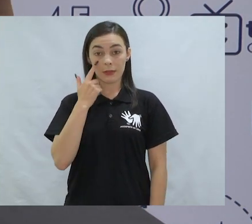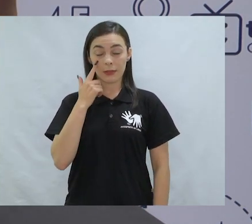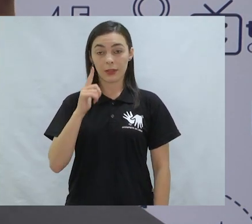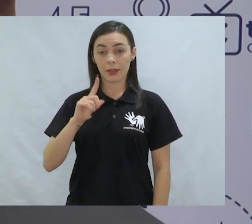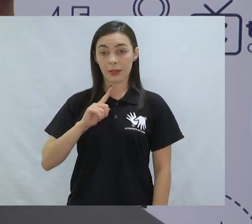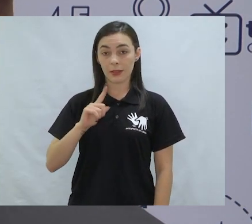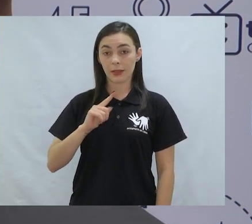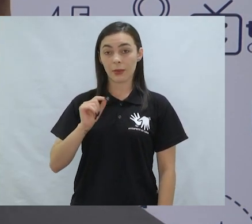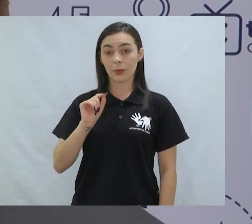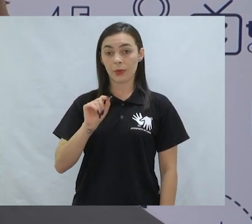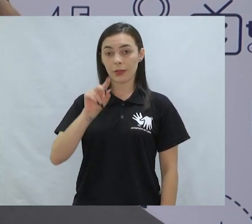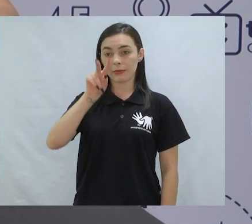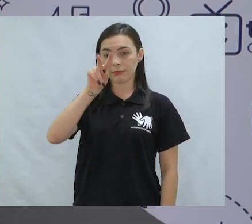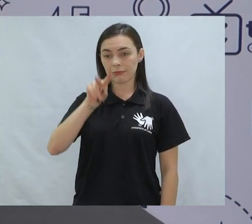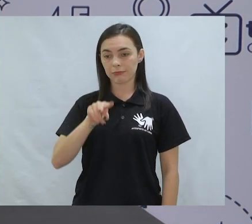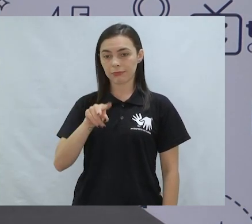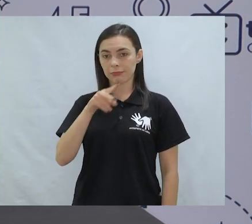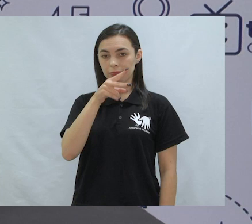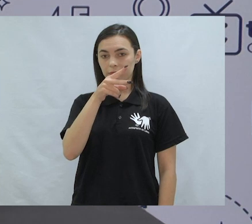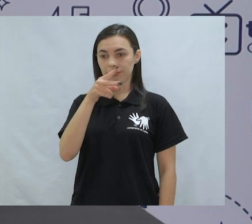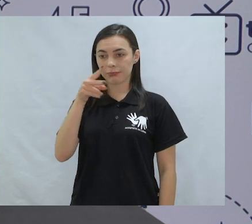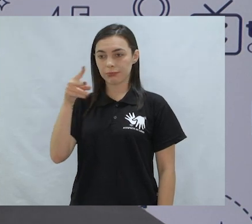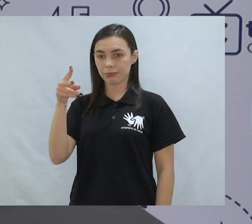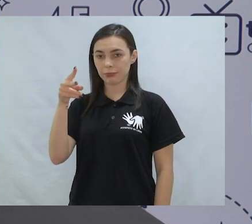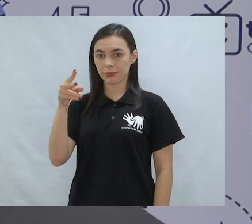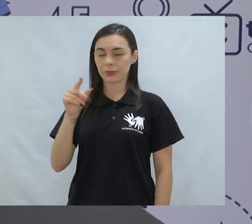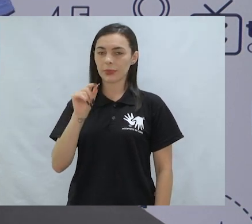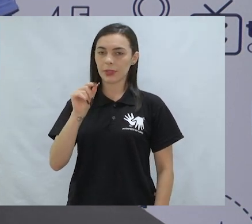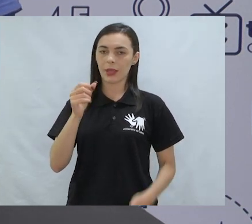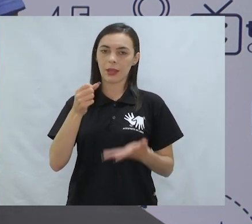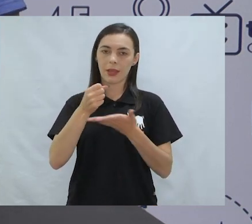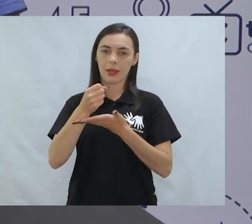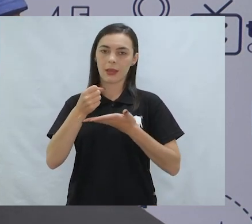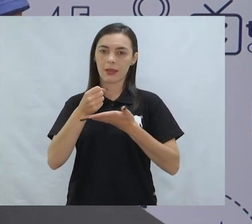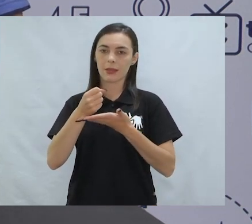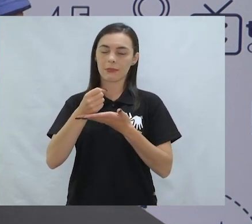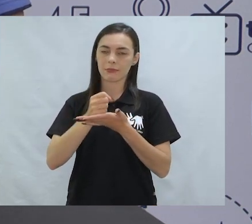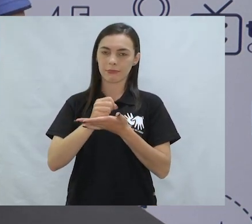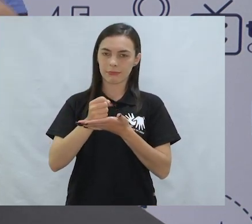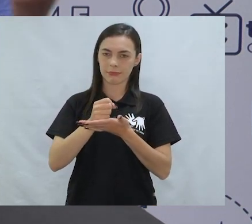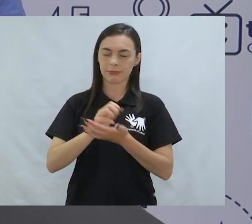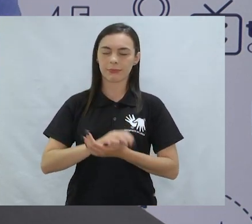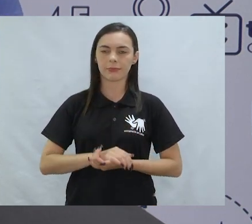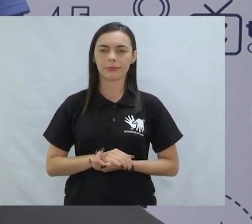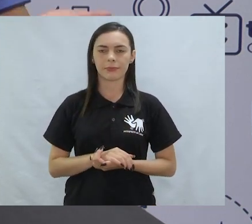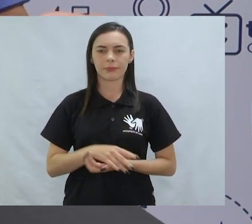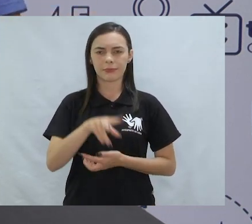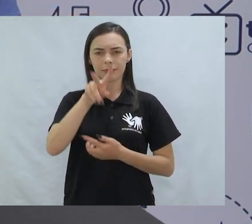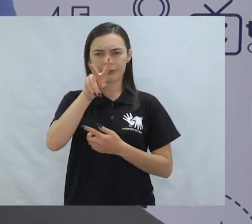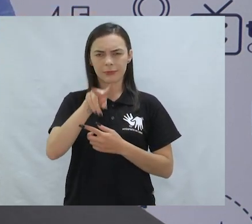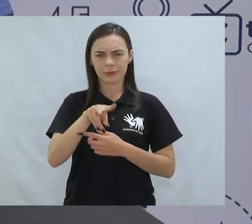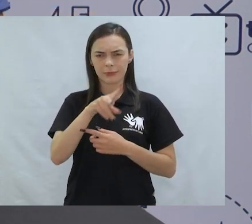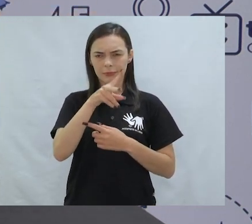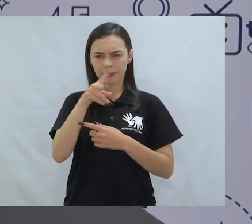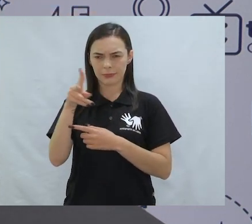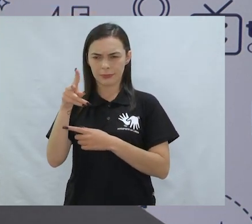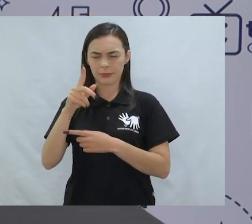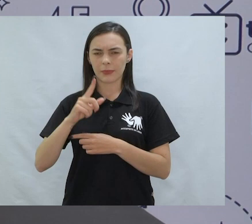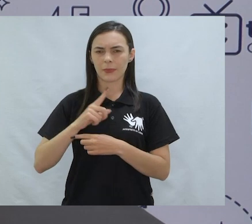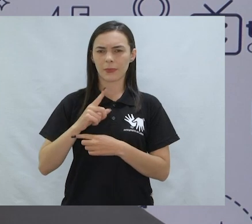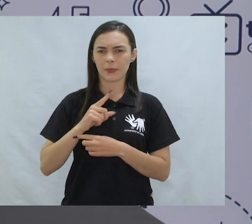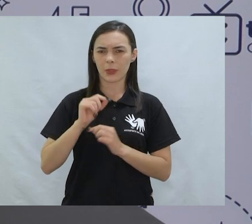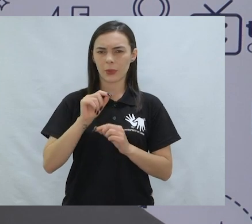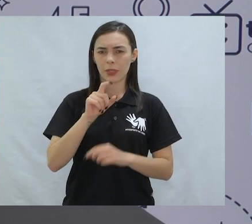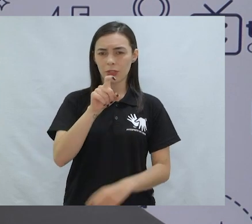um tabuleiro. Então, o tabuleiro é onde está apoiado o jogo. E existe nesse tabuleiro um